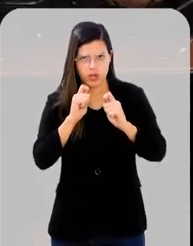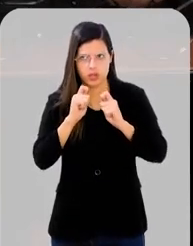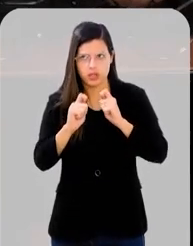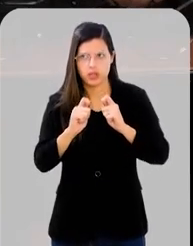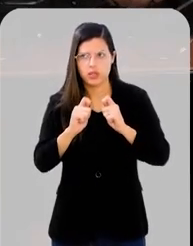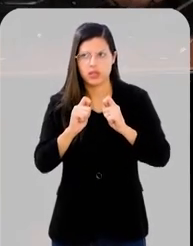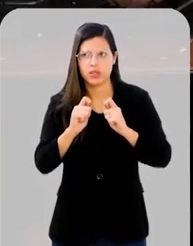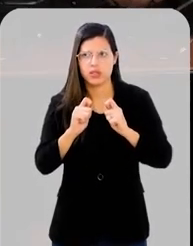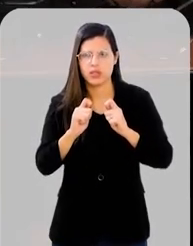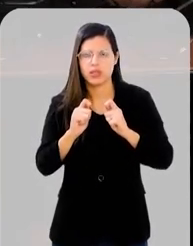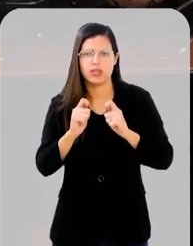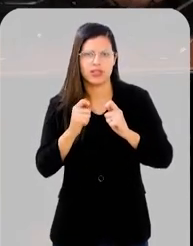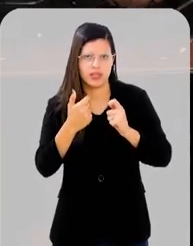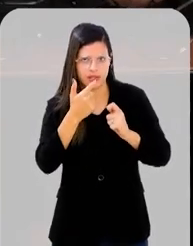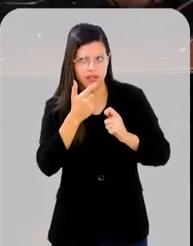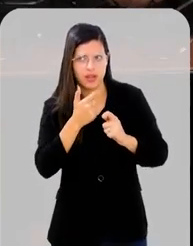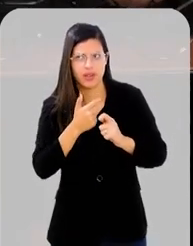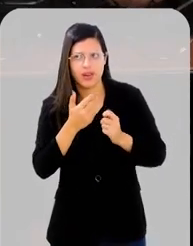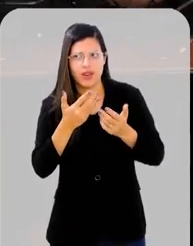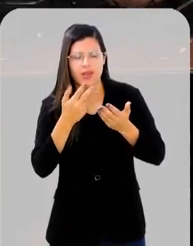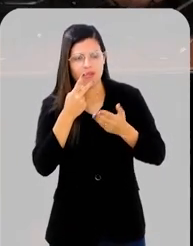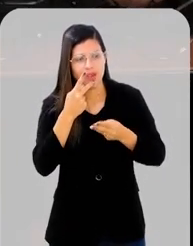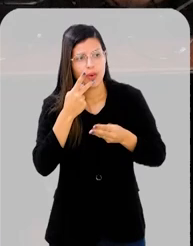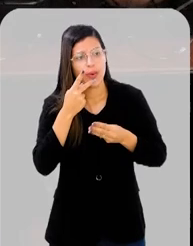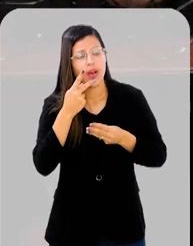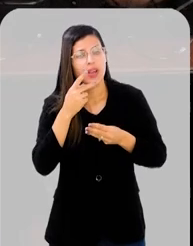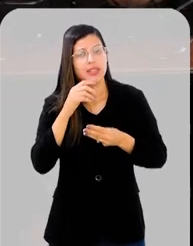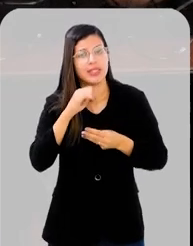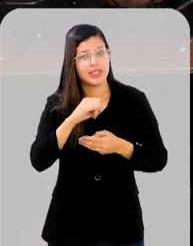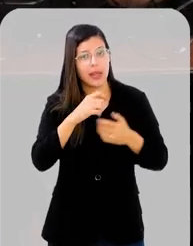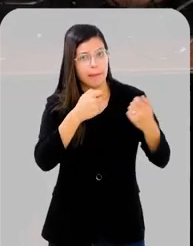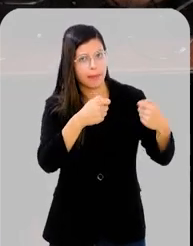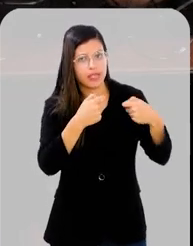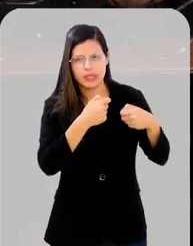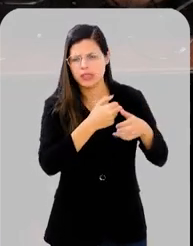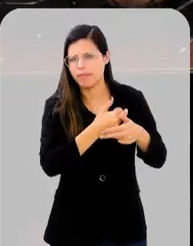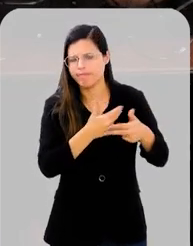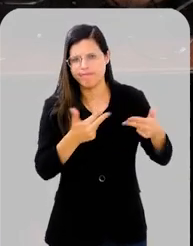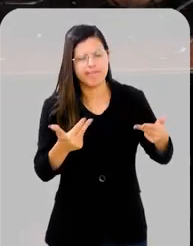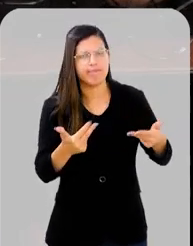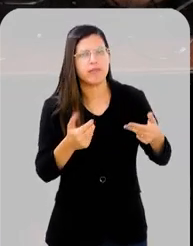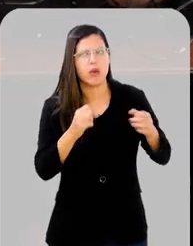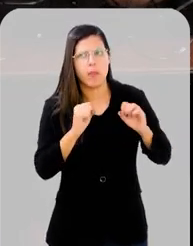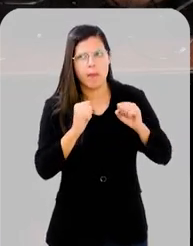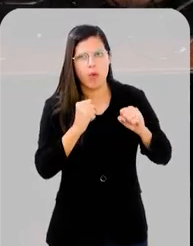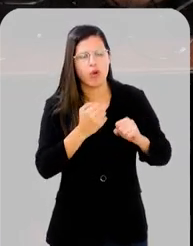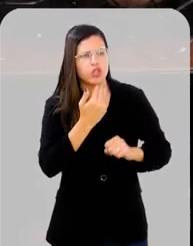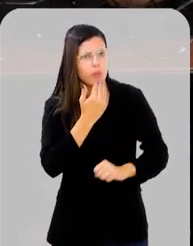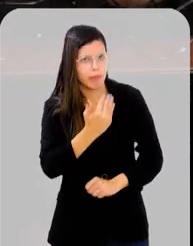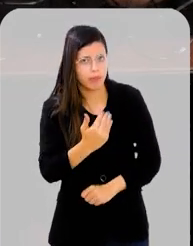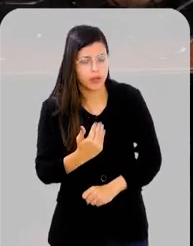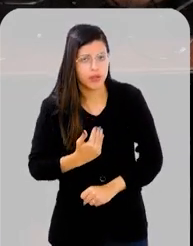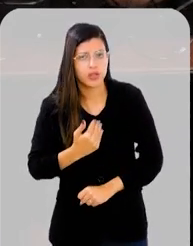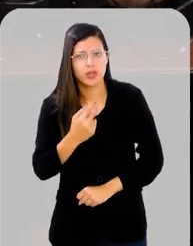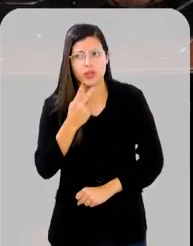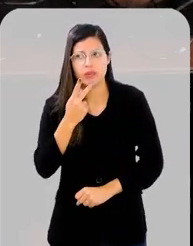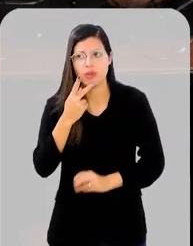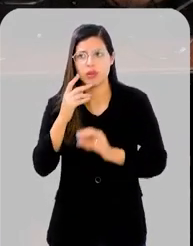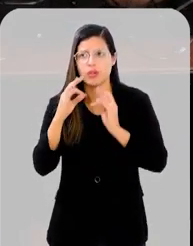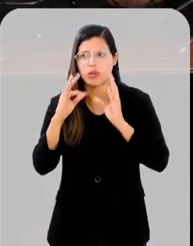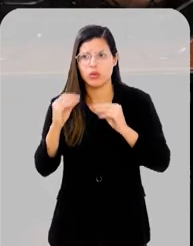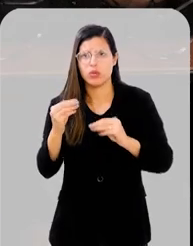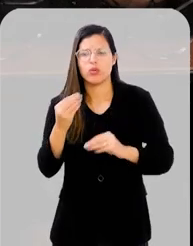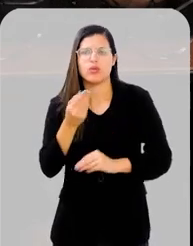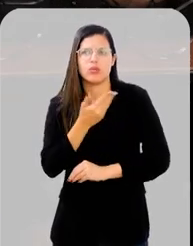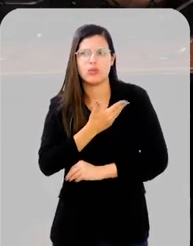jornalista quer dizer para você que o que você precisar eu agradeço você pode pedir porque eu vou falar